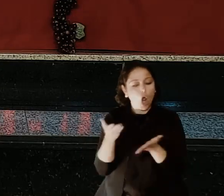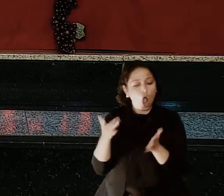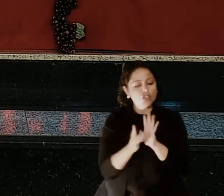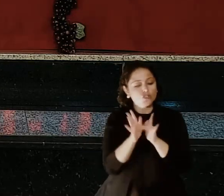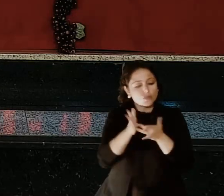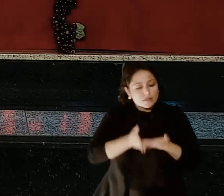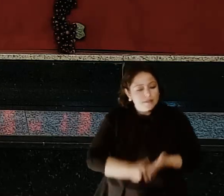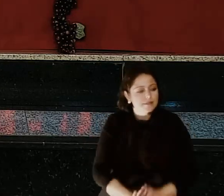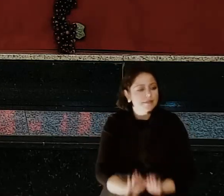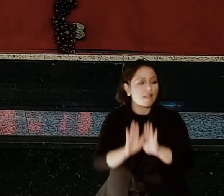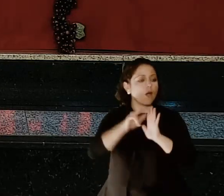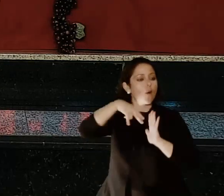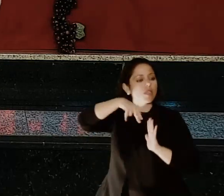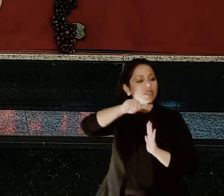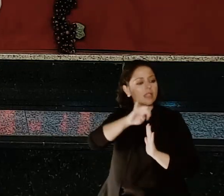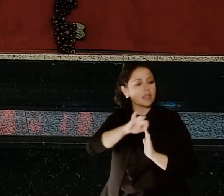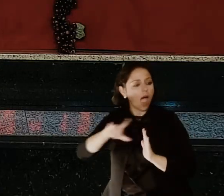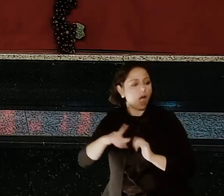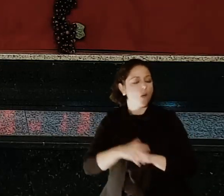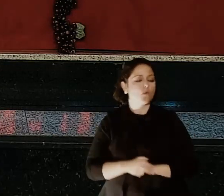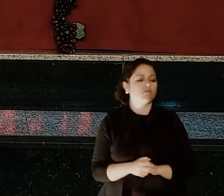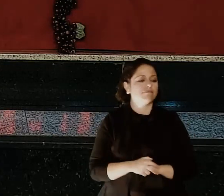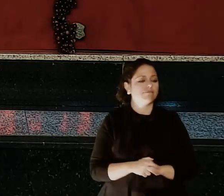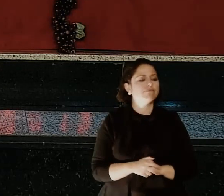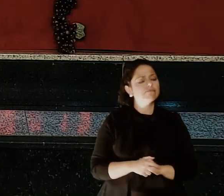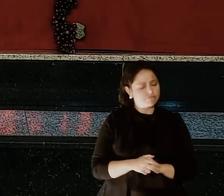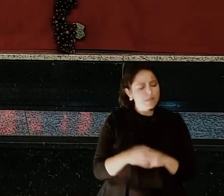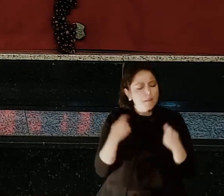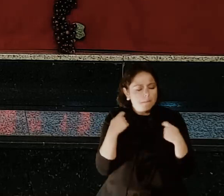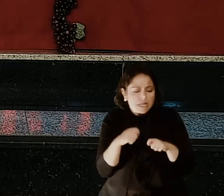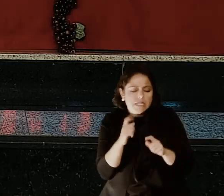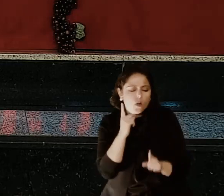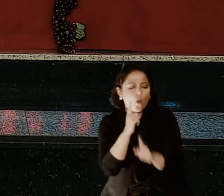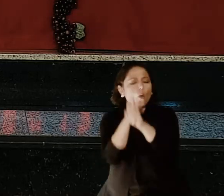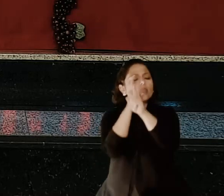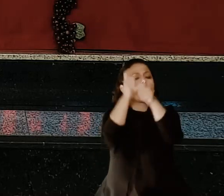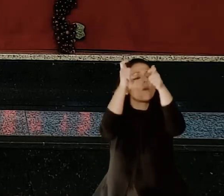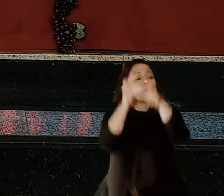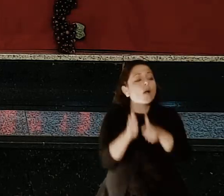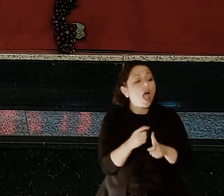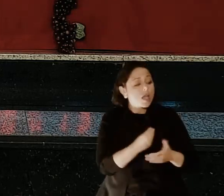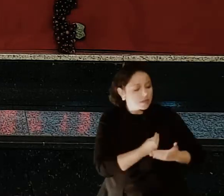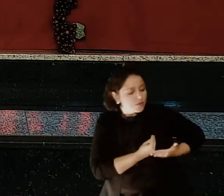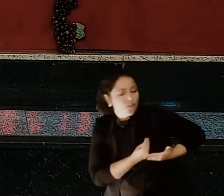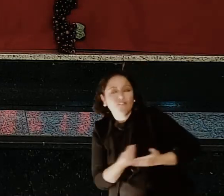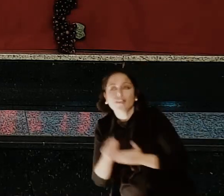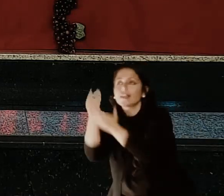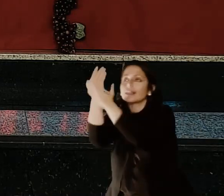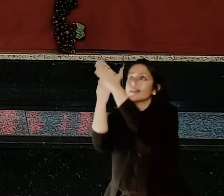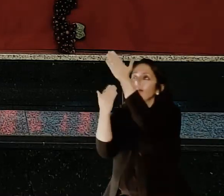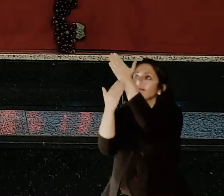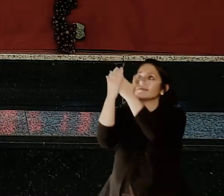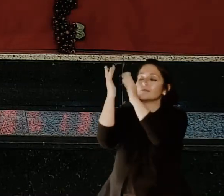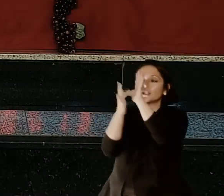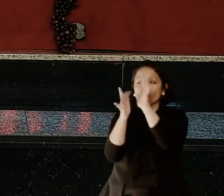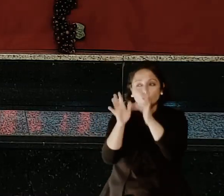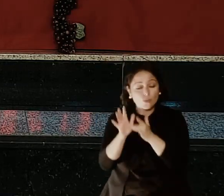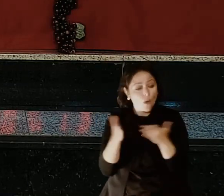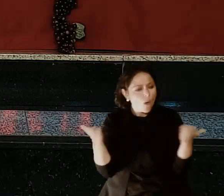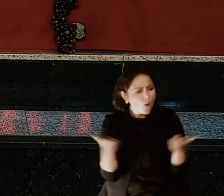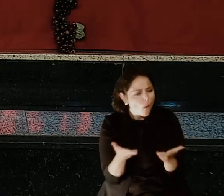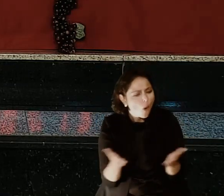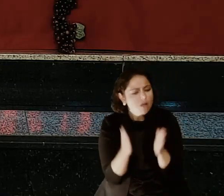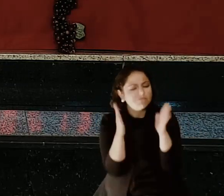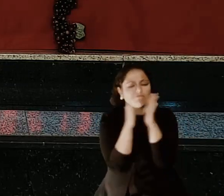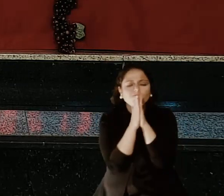quero pedir a você, não dê a sua estrebaria, um cantinho para Jesus. Dê a sua vida para Ele. A nossa igreja está orando